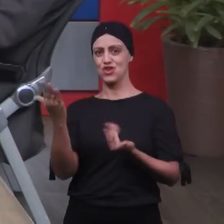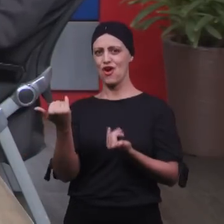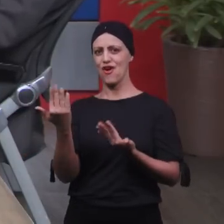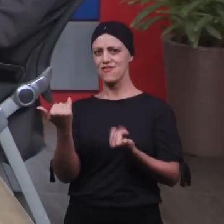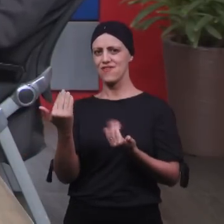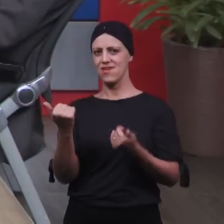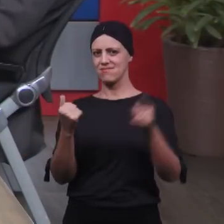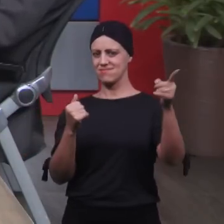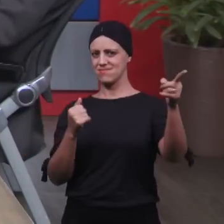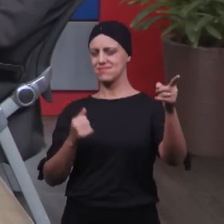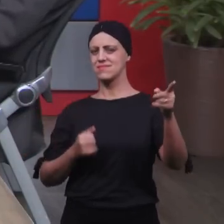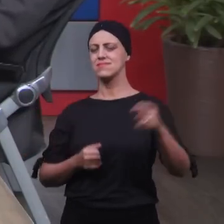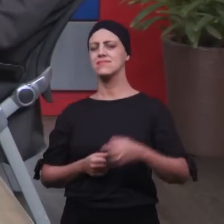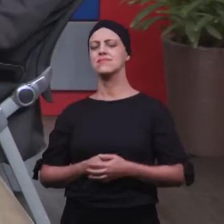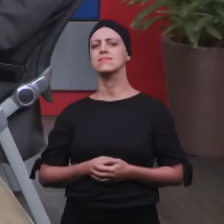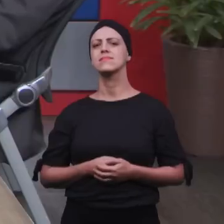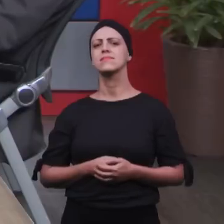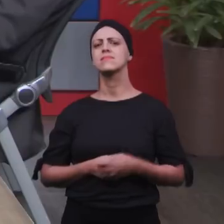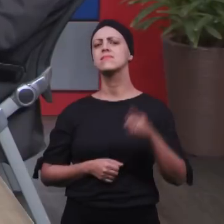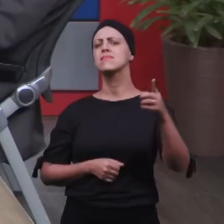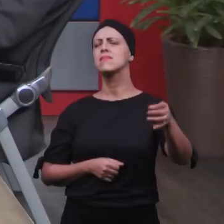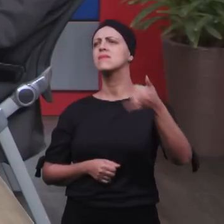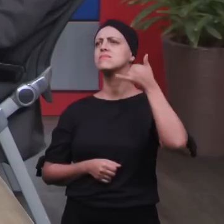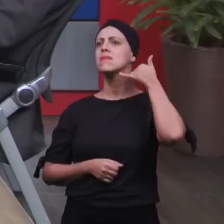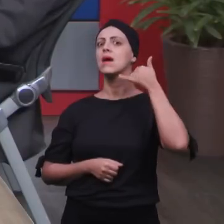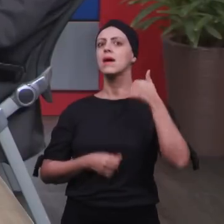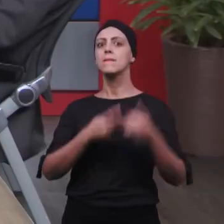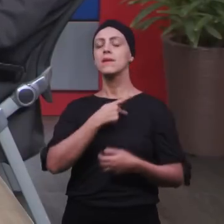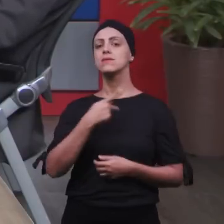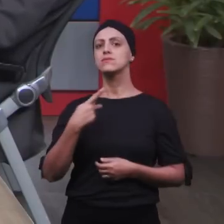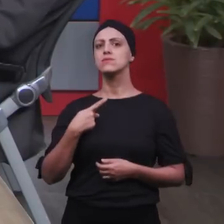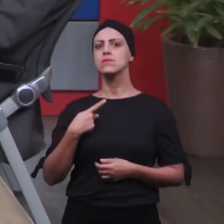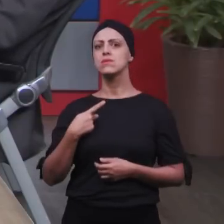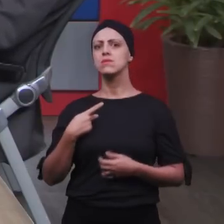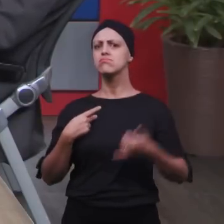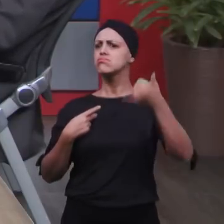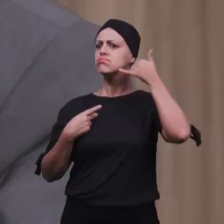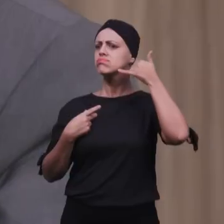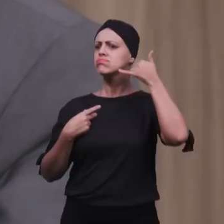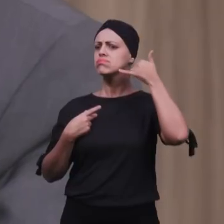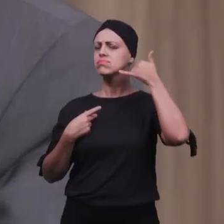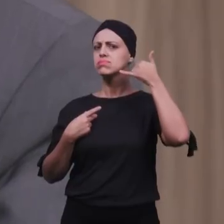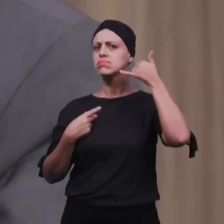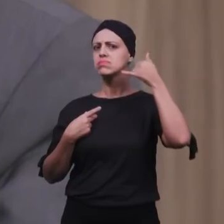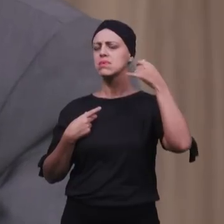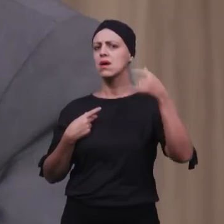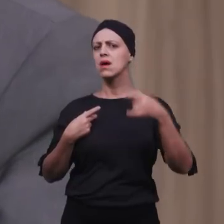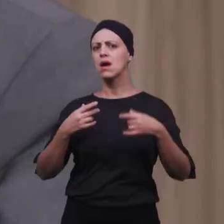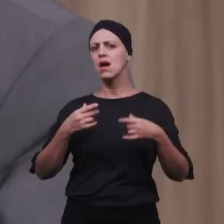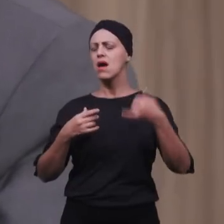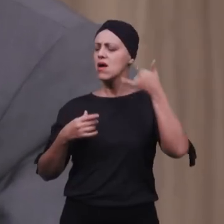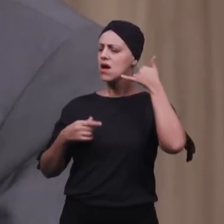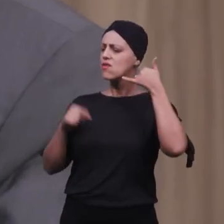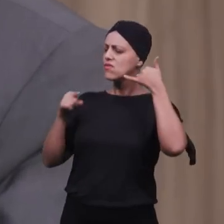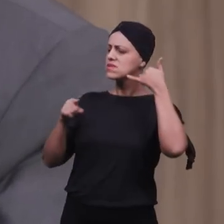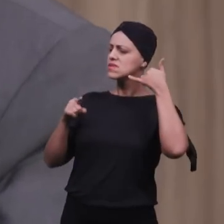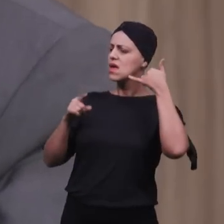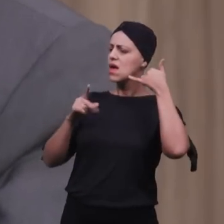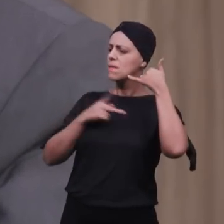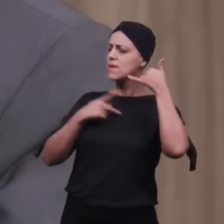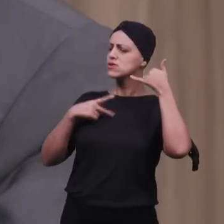morava. E esse pastor, ele conversou comigo e falou, o senhor é o pastor Marcelo? Eu falei,